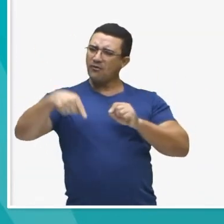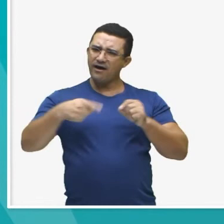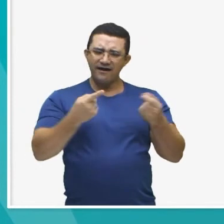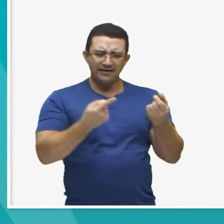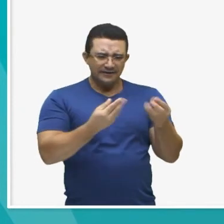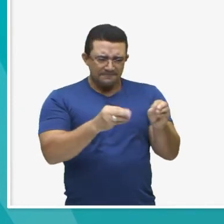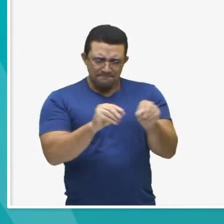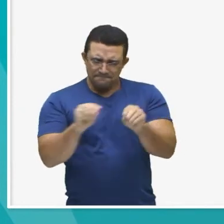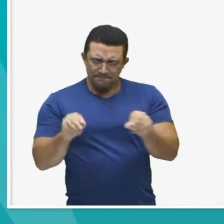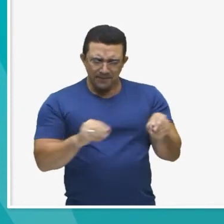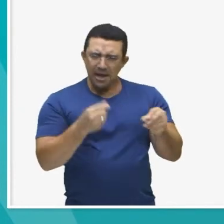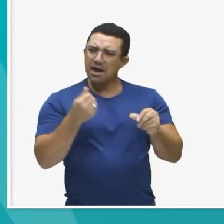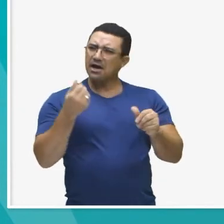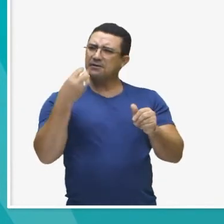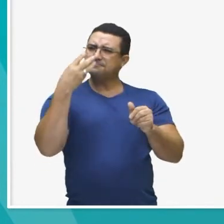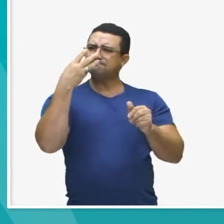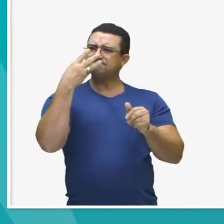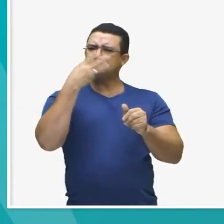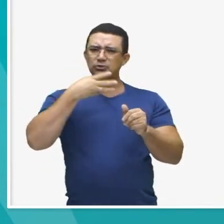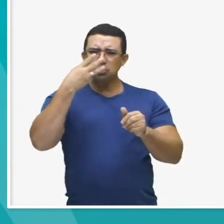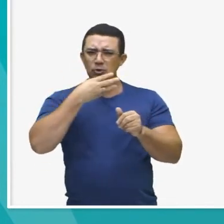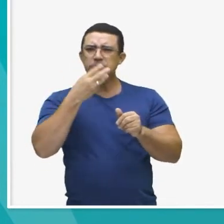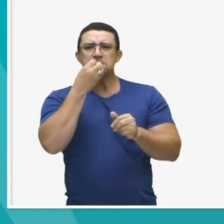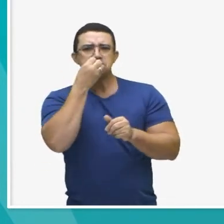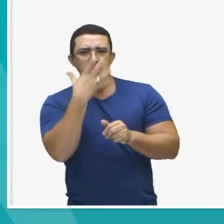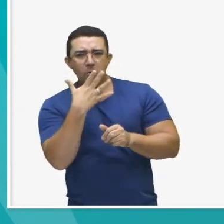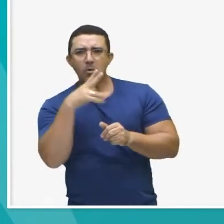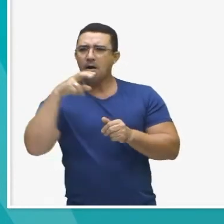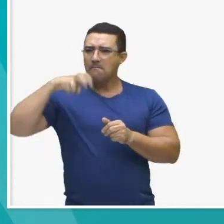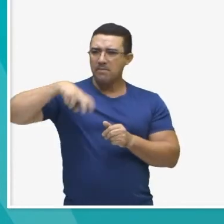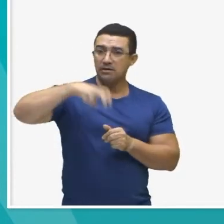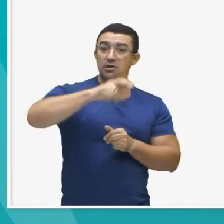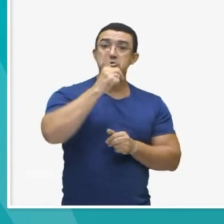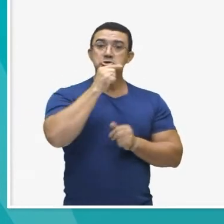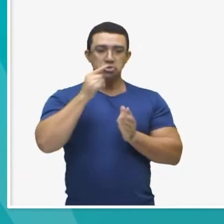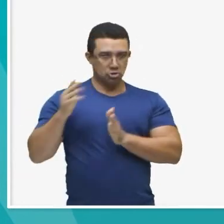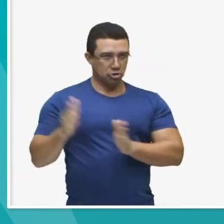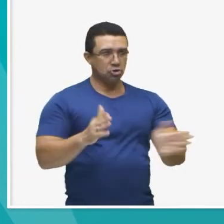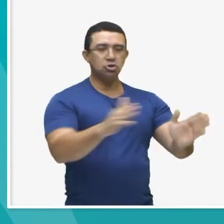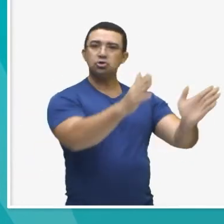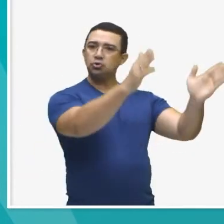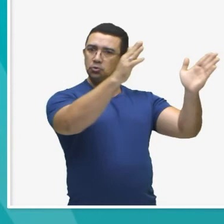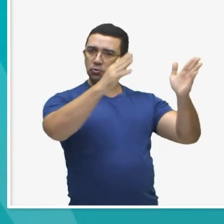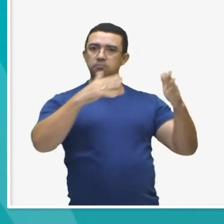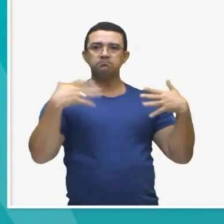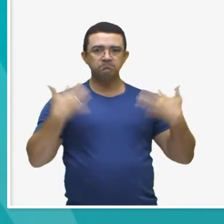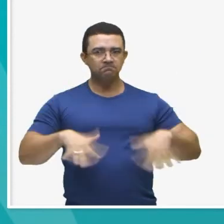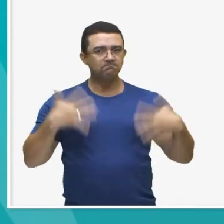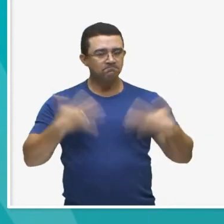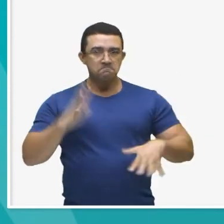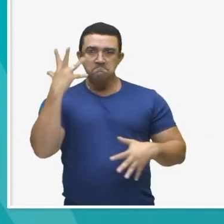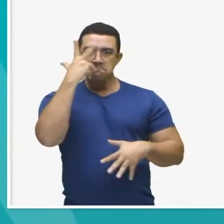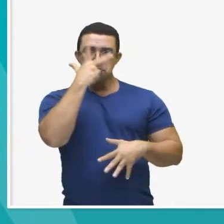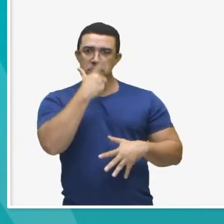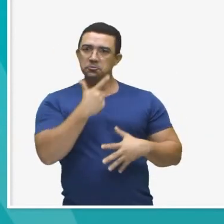para os pés e para a vista. Os rios que correm aqui têm água vitalícia. Então,